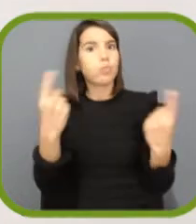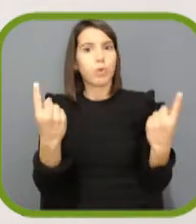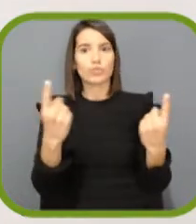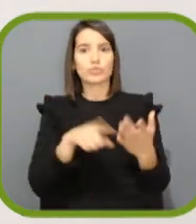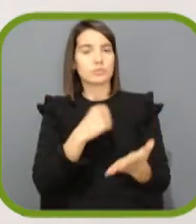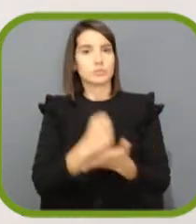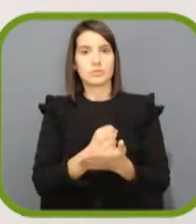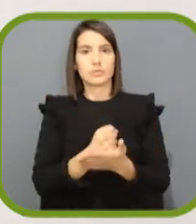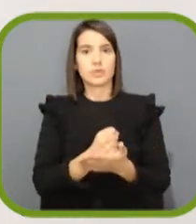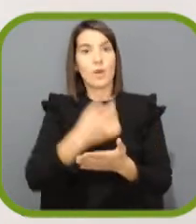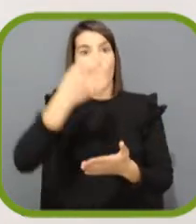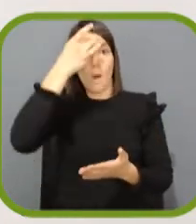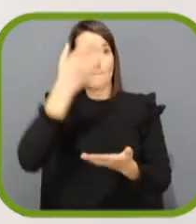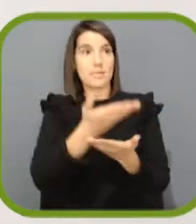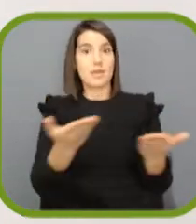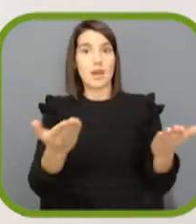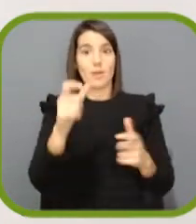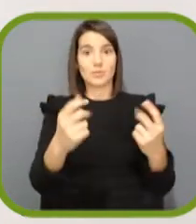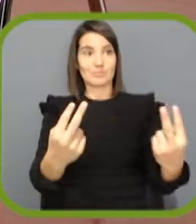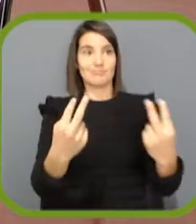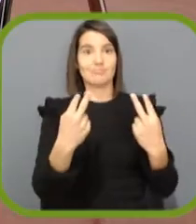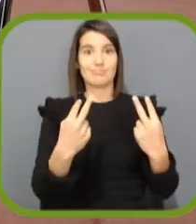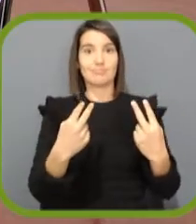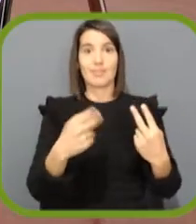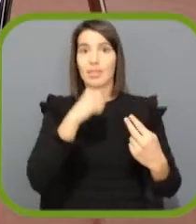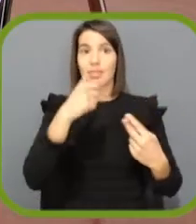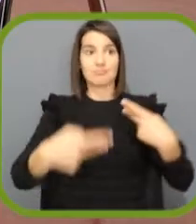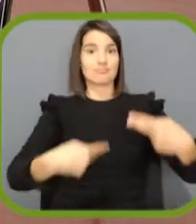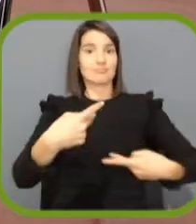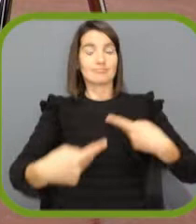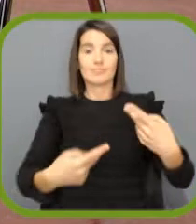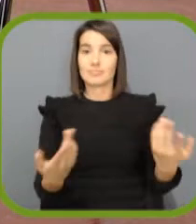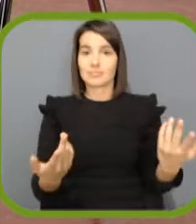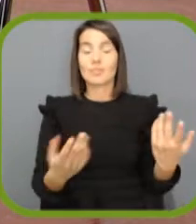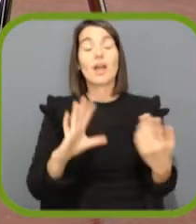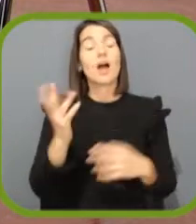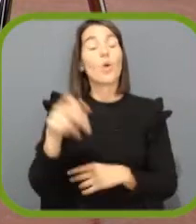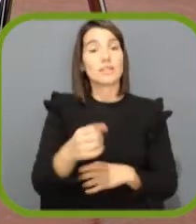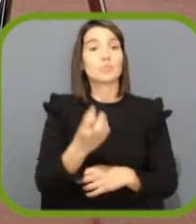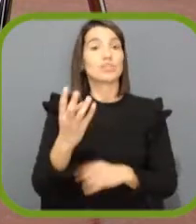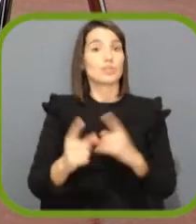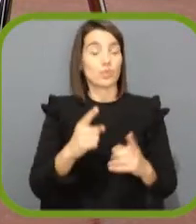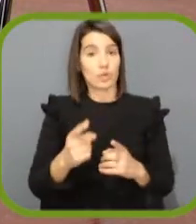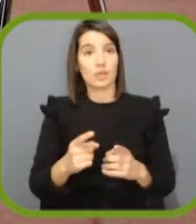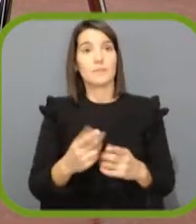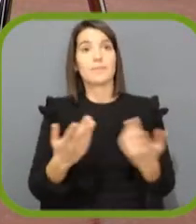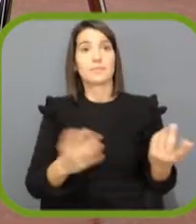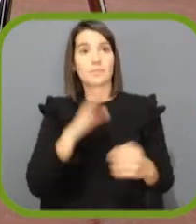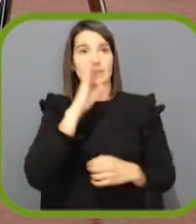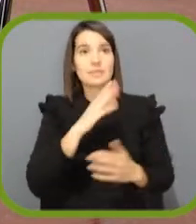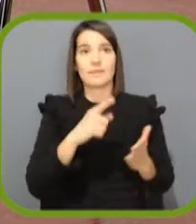exposto constantemente à opinião do público. E o que acontece muitas vezes é que quando